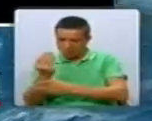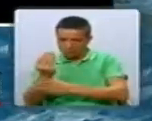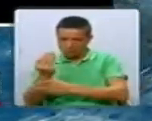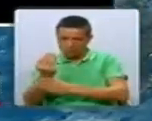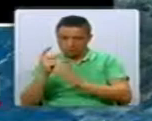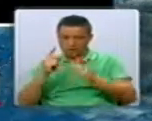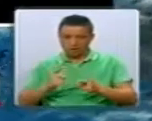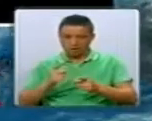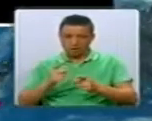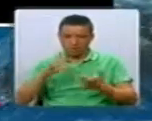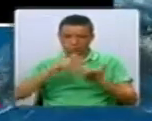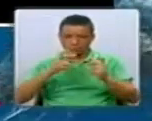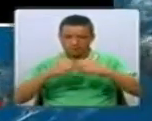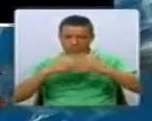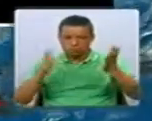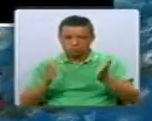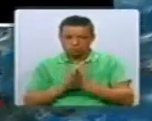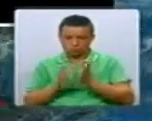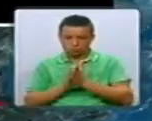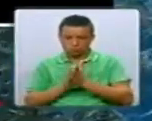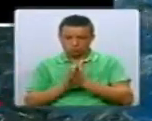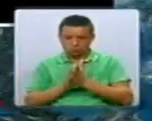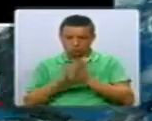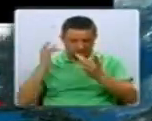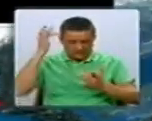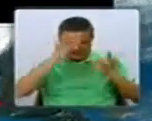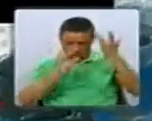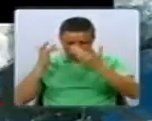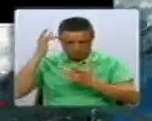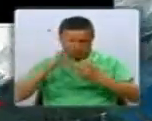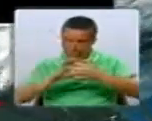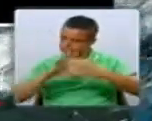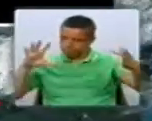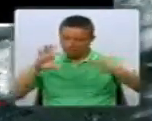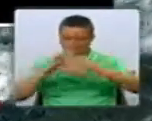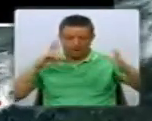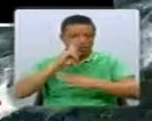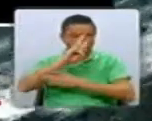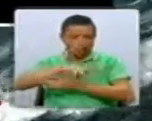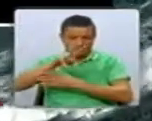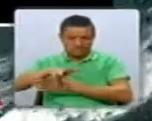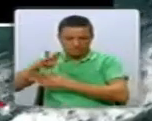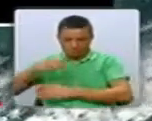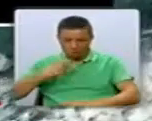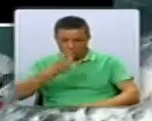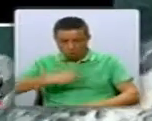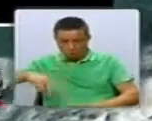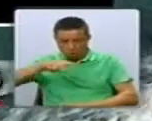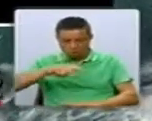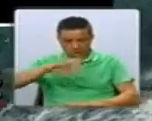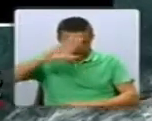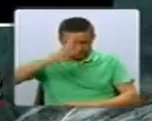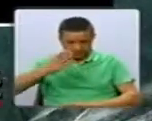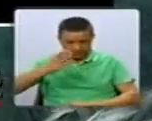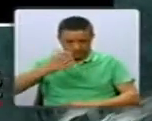elíptica. Qual é o problema disto tudo, Sandra? É que a teoria não bate certo com a observação. O que é que isto quer dizer? Quer dizer que nós sabemos hoje que